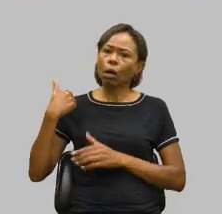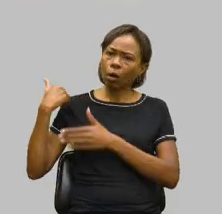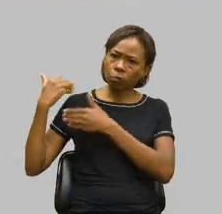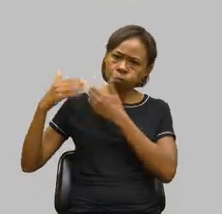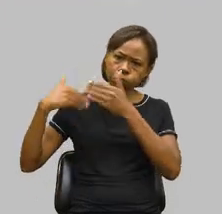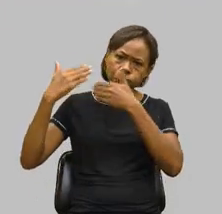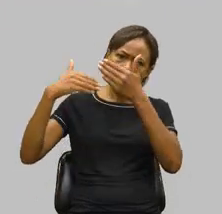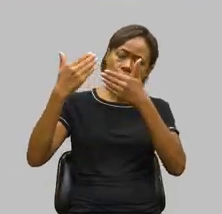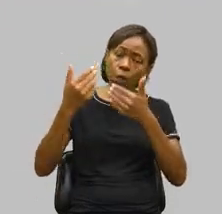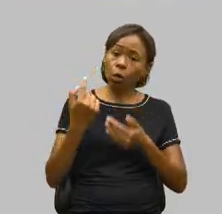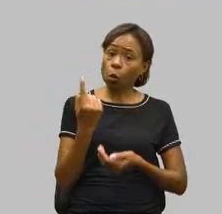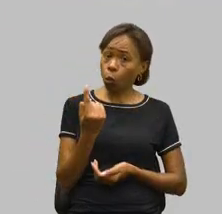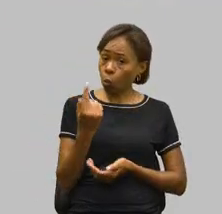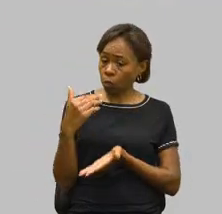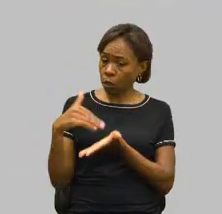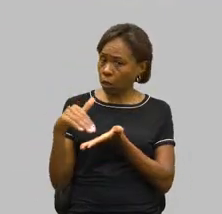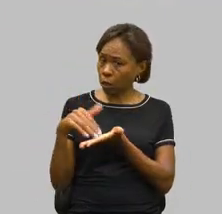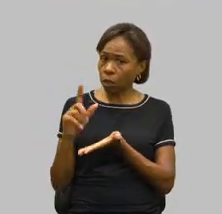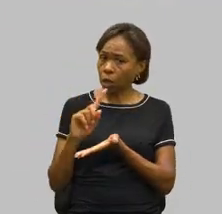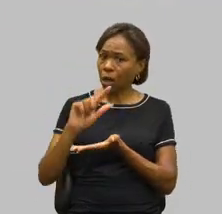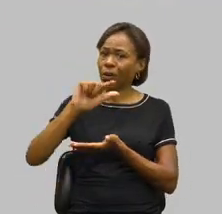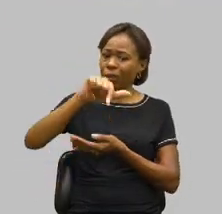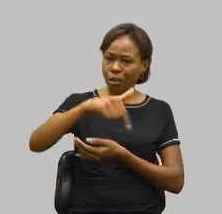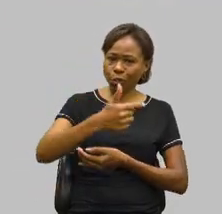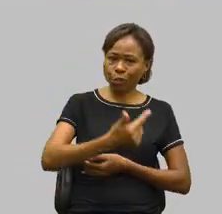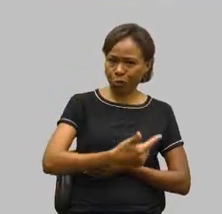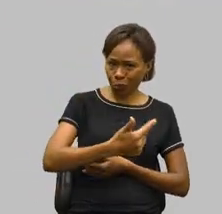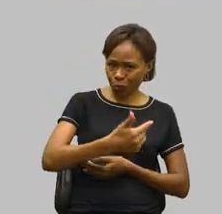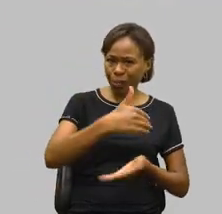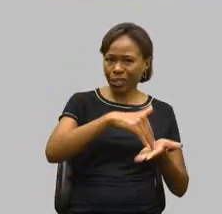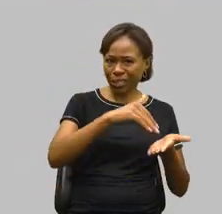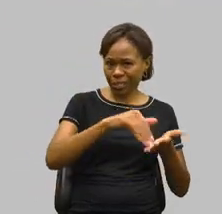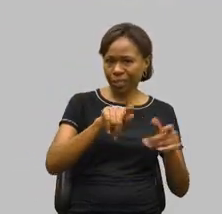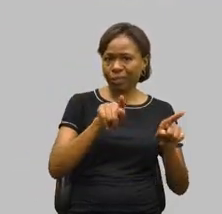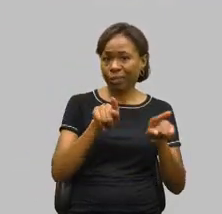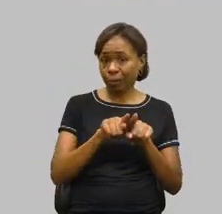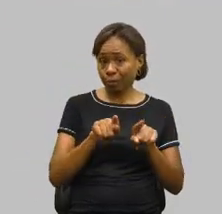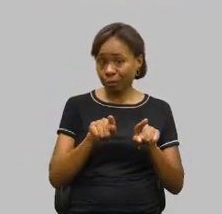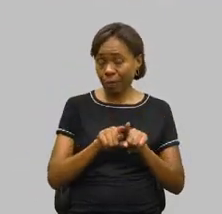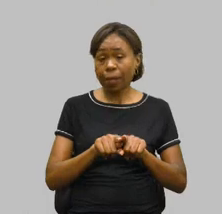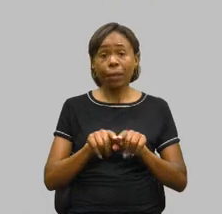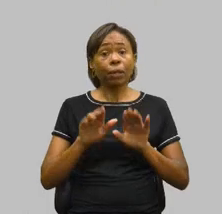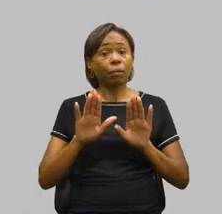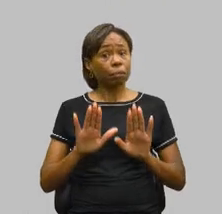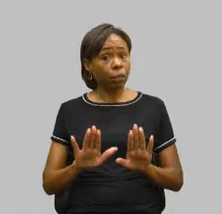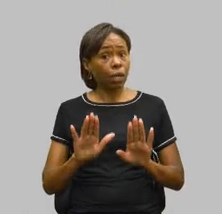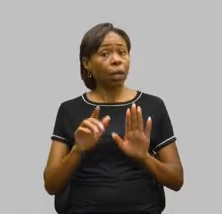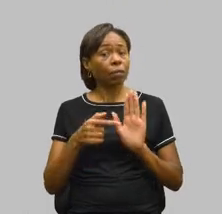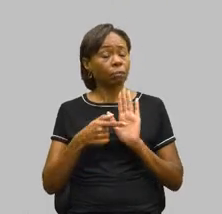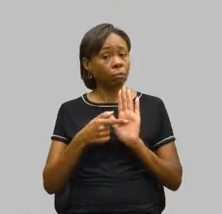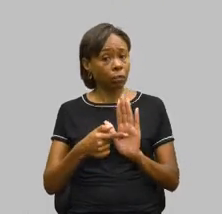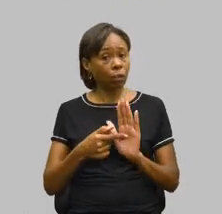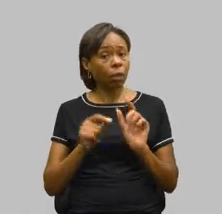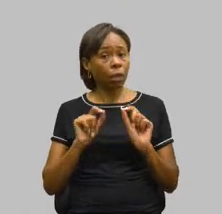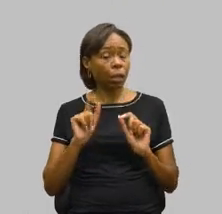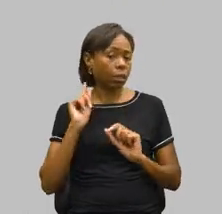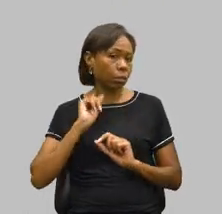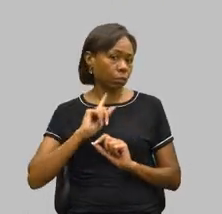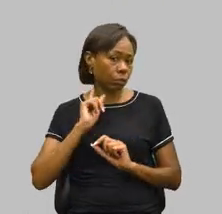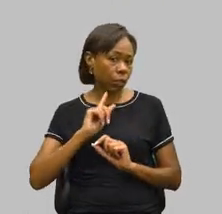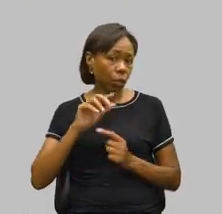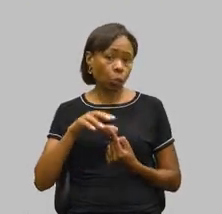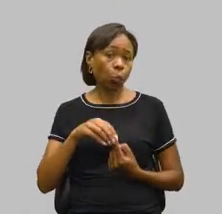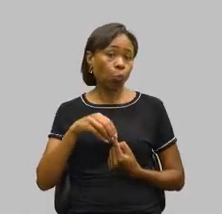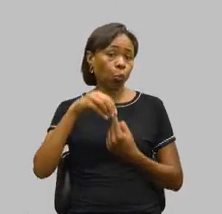uma secretaria Mas conseguimos a subsecretaria e tenho que registrar aqui também o estado de Minas Gerais é o único